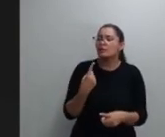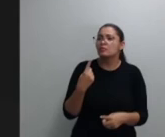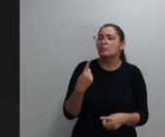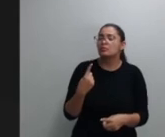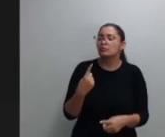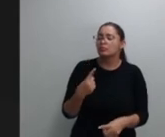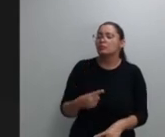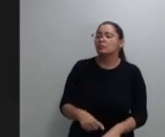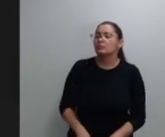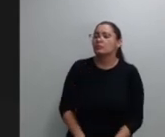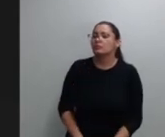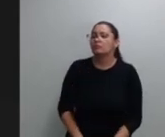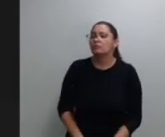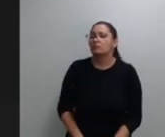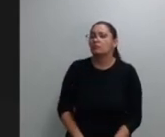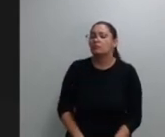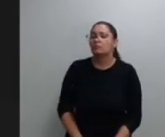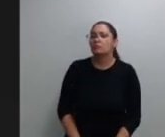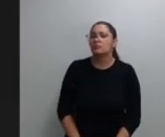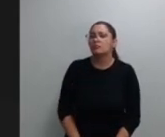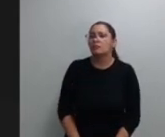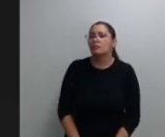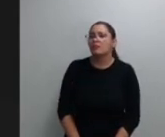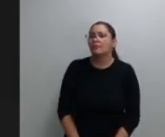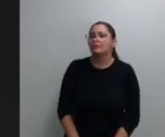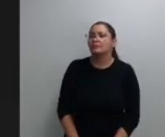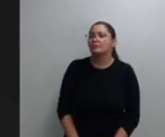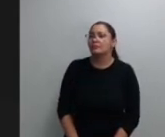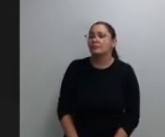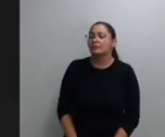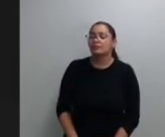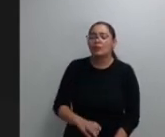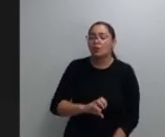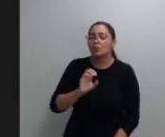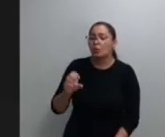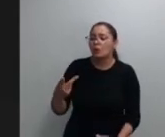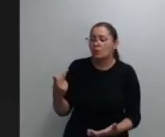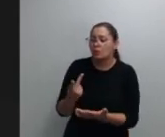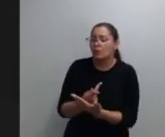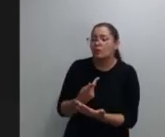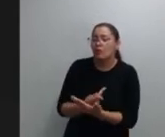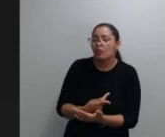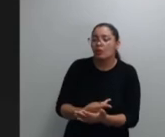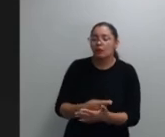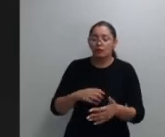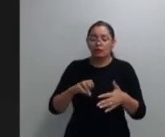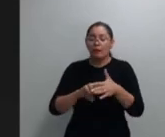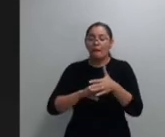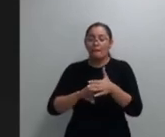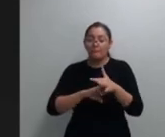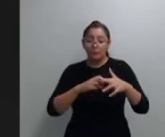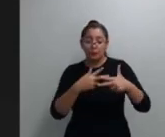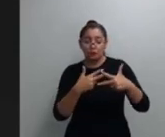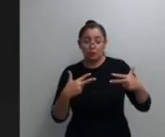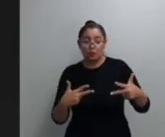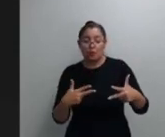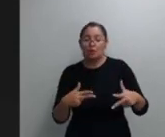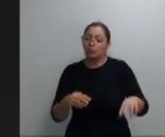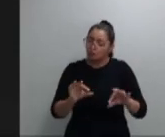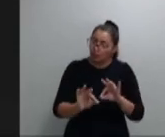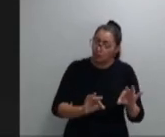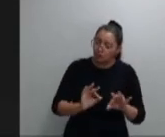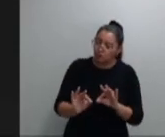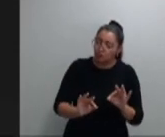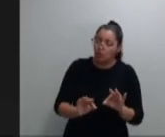não se destina nessa modalidade de ação estatal a proteção individual concorrente mas sim trata-se pois de intervenção